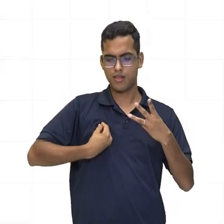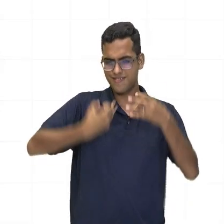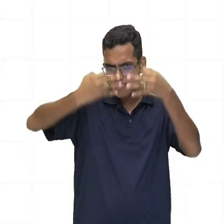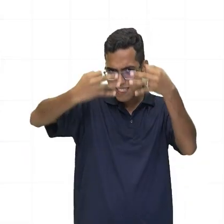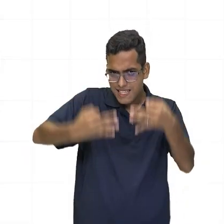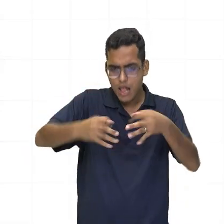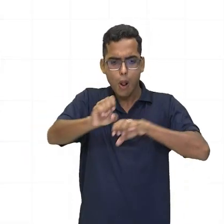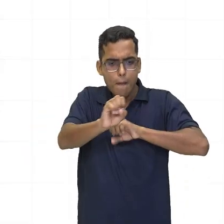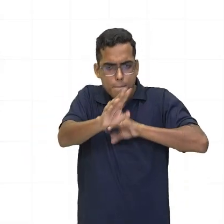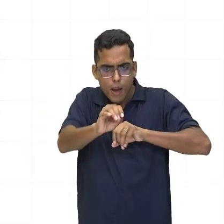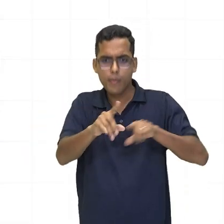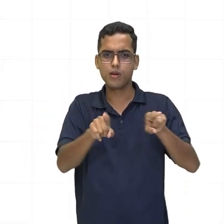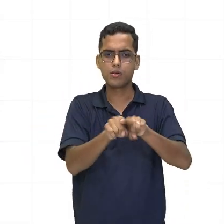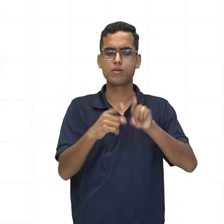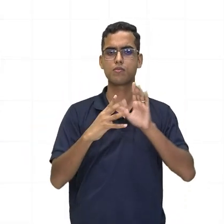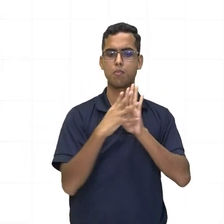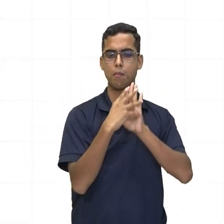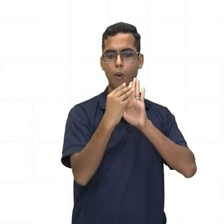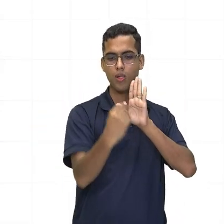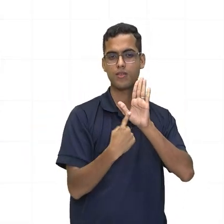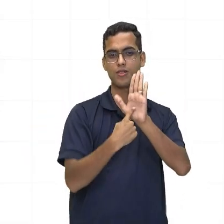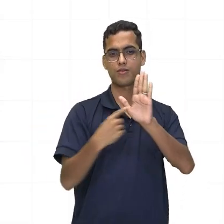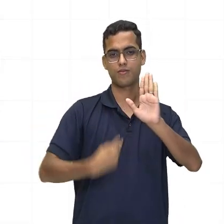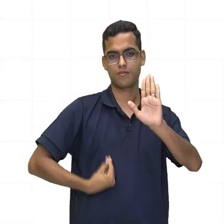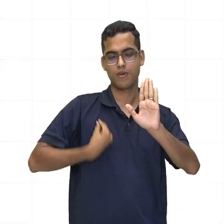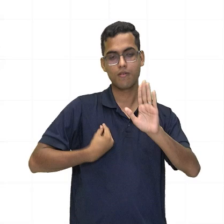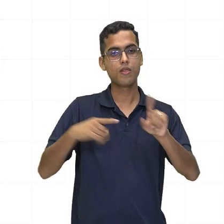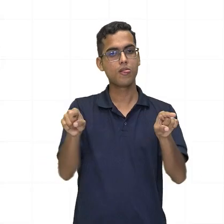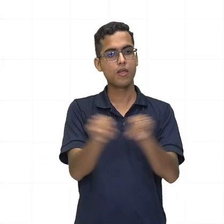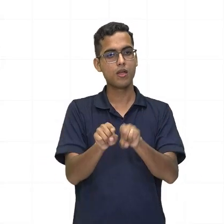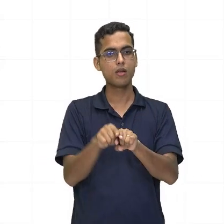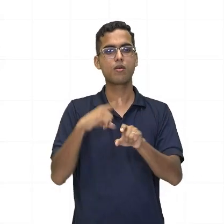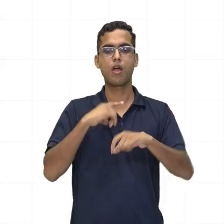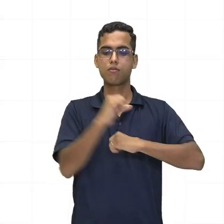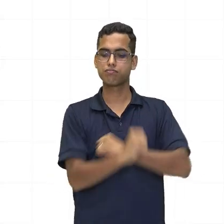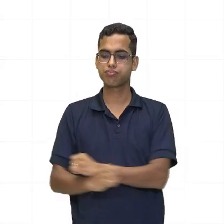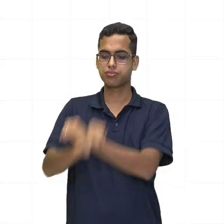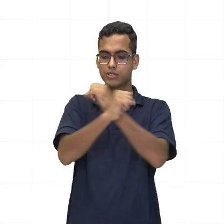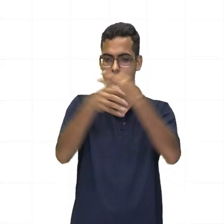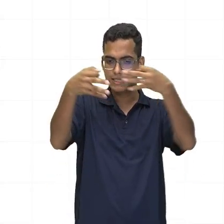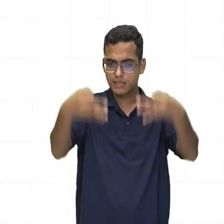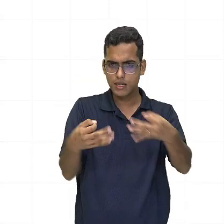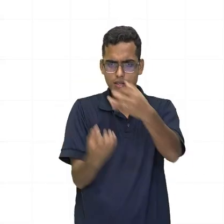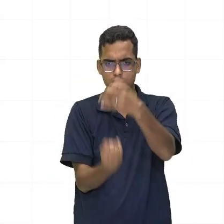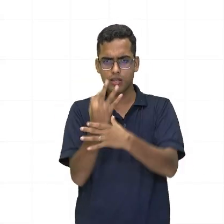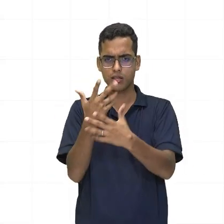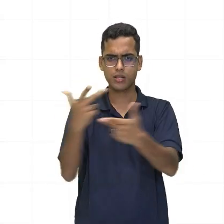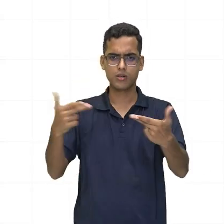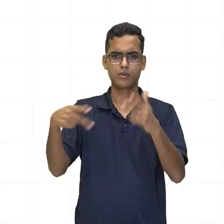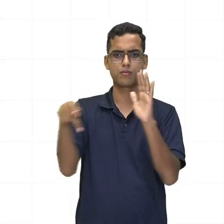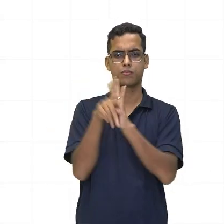exímio defensor do meio ambiente, um exímio defensor da criação de Deus. Vamos avançar.